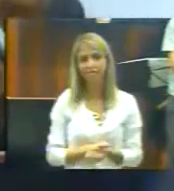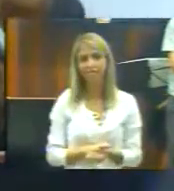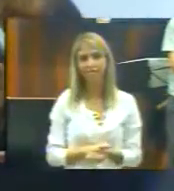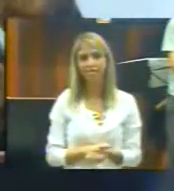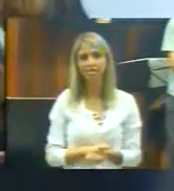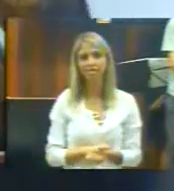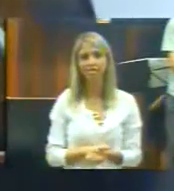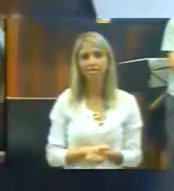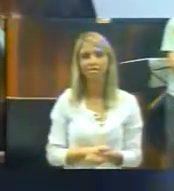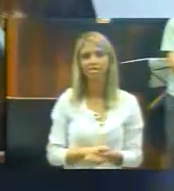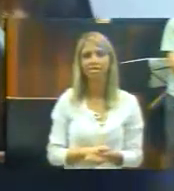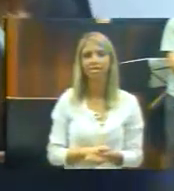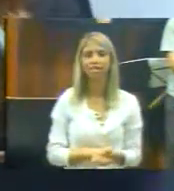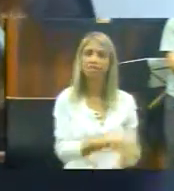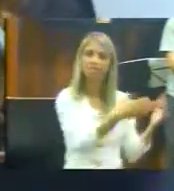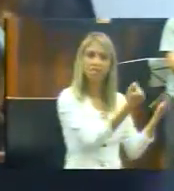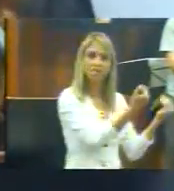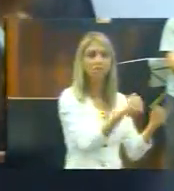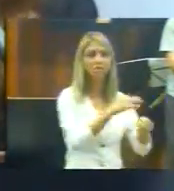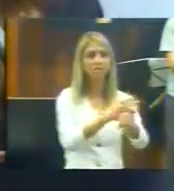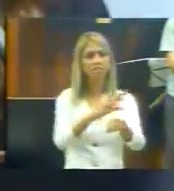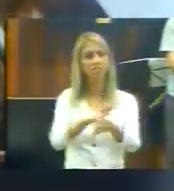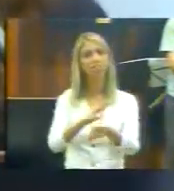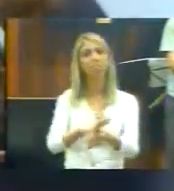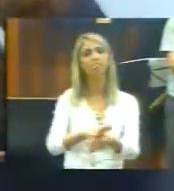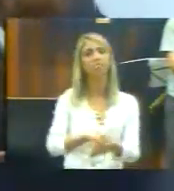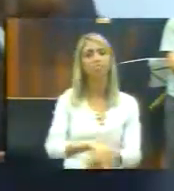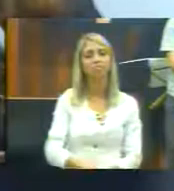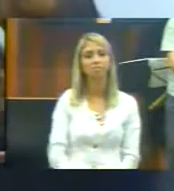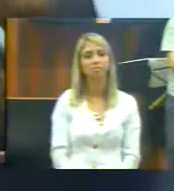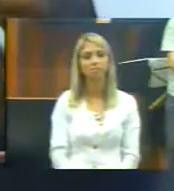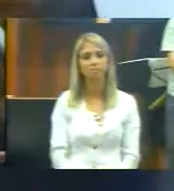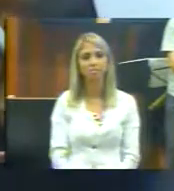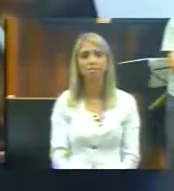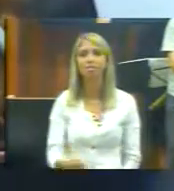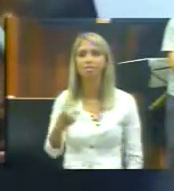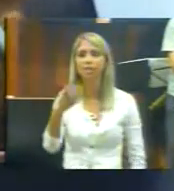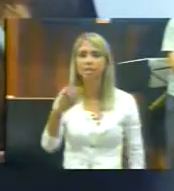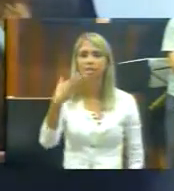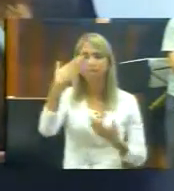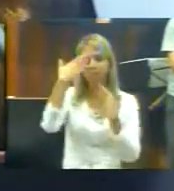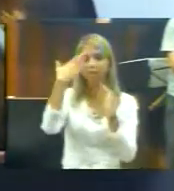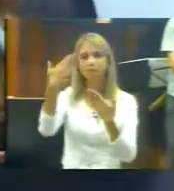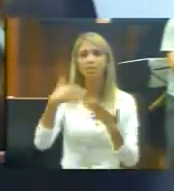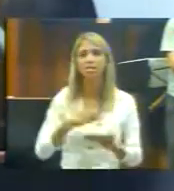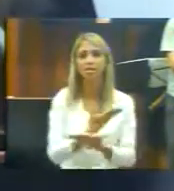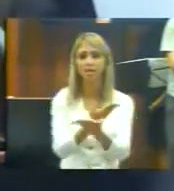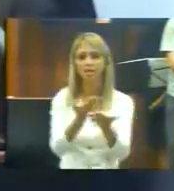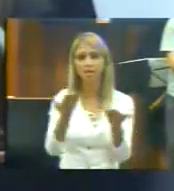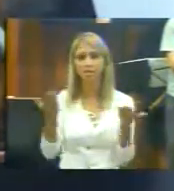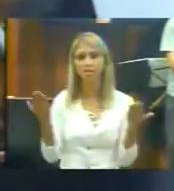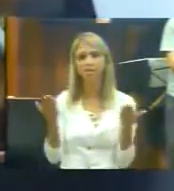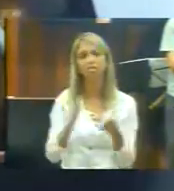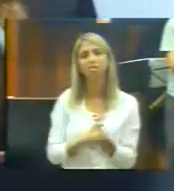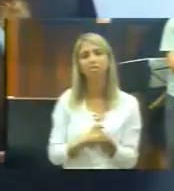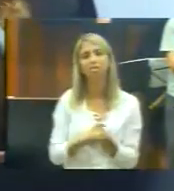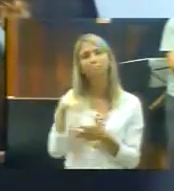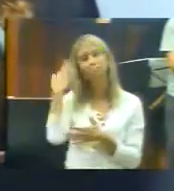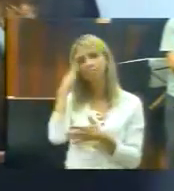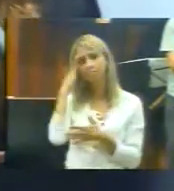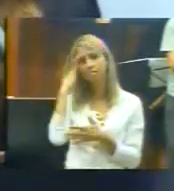os parlamentares. E também eu queria agradecer a todos que estão aqui ouvindo a